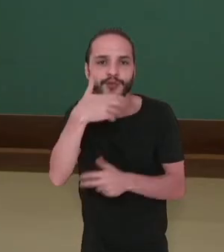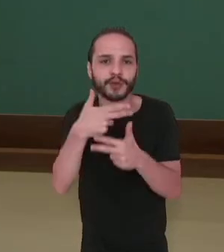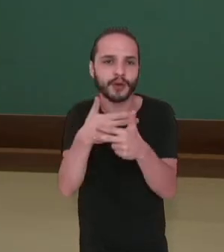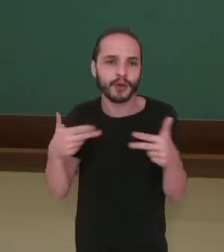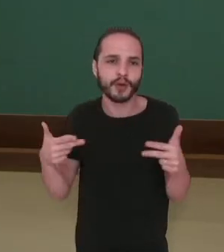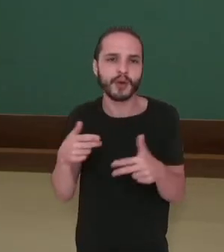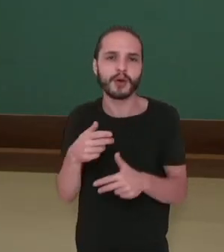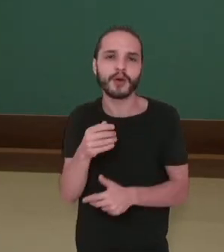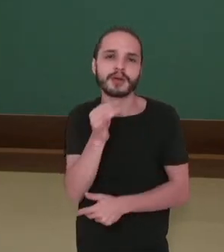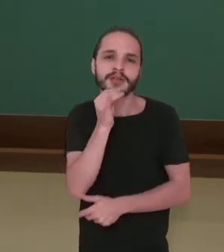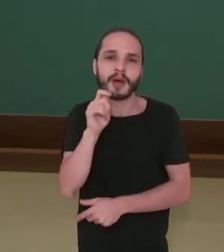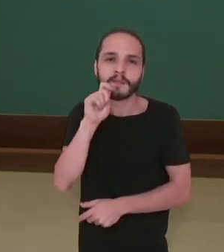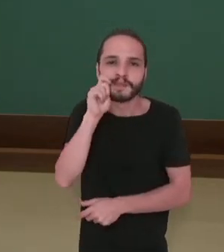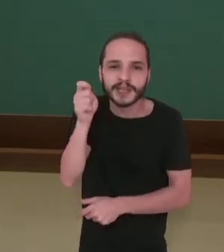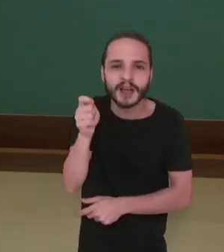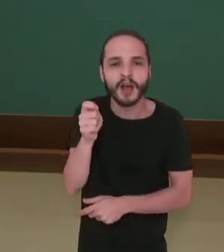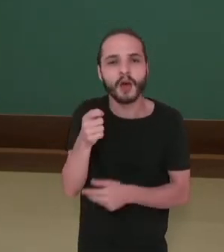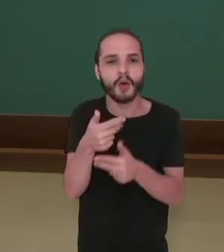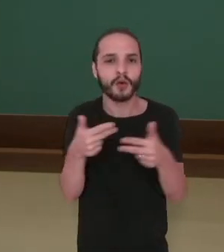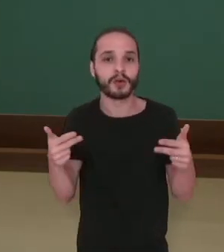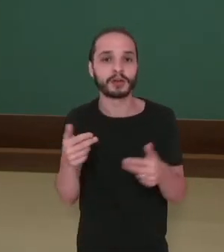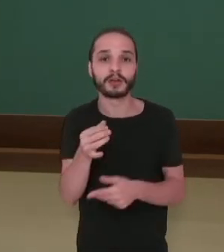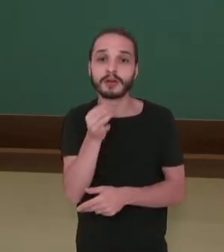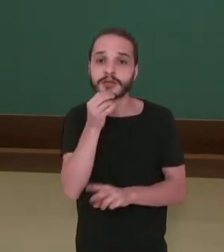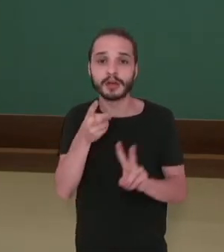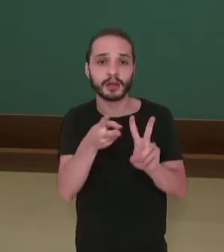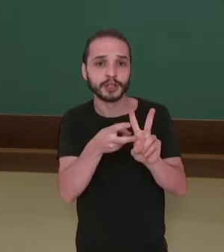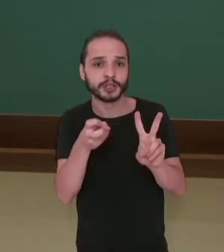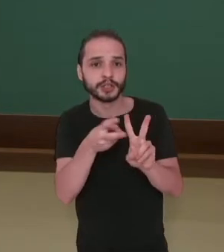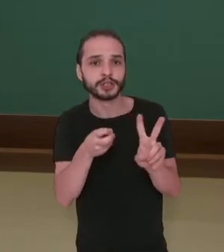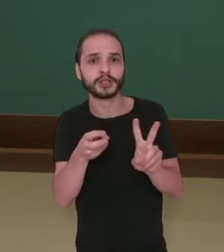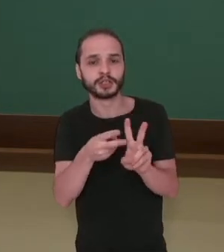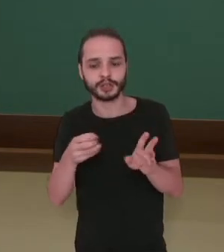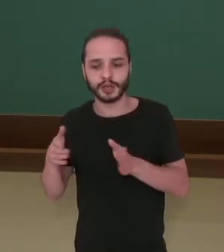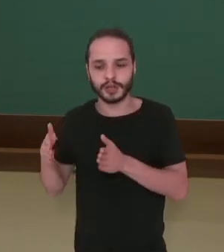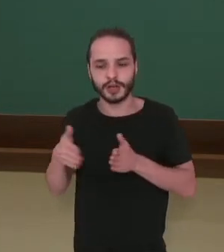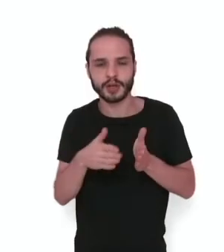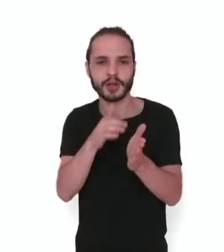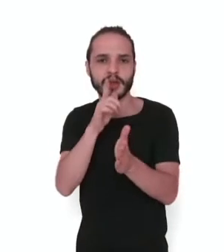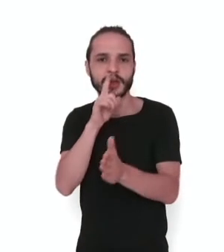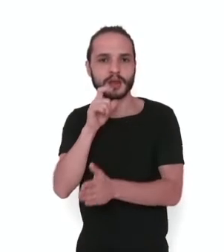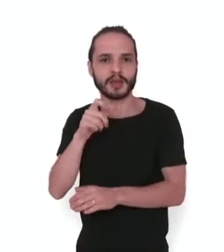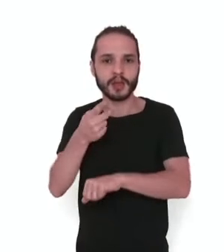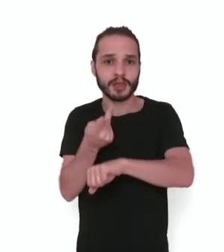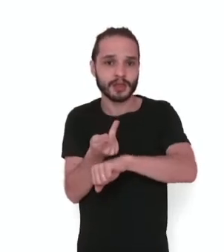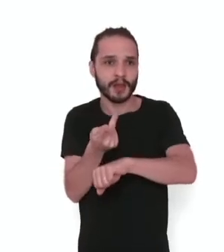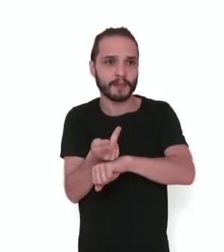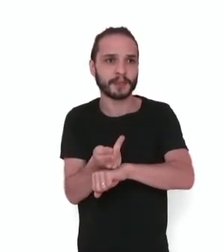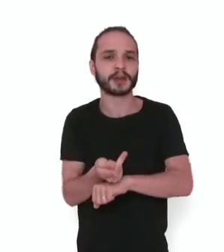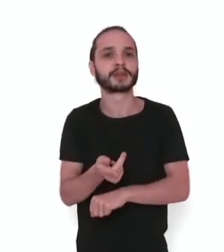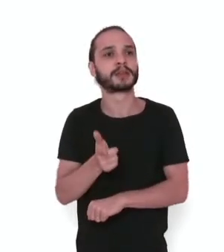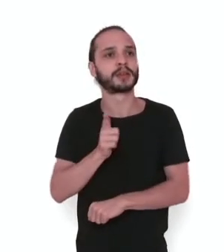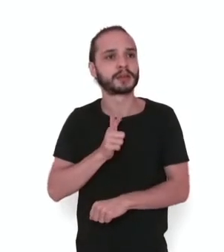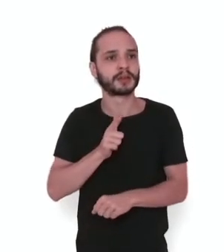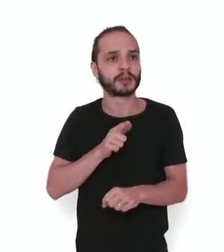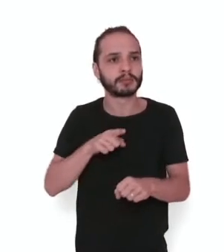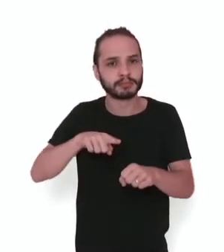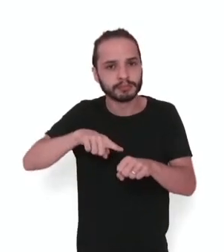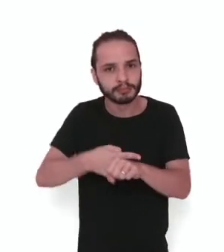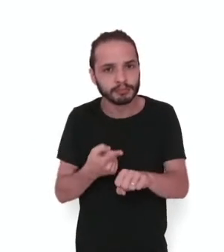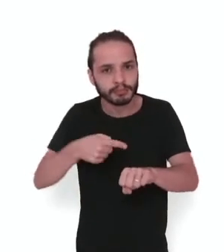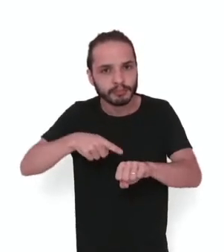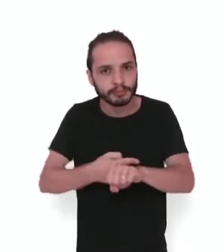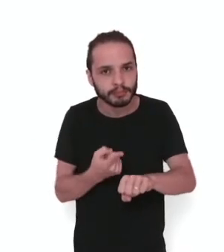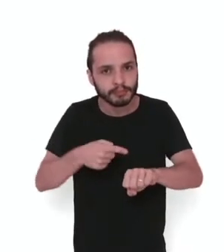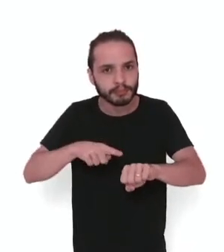uma imagem, ó. Veja, indígenas do Rio da Prata, né, porque a gente está vendo que eles estão com uma boleadeira, né, na mão,